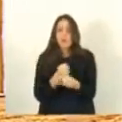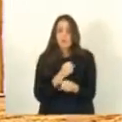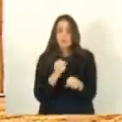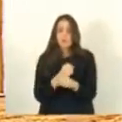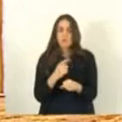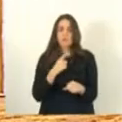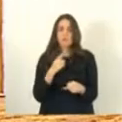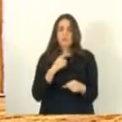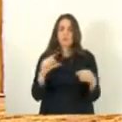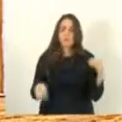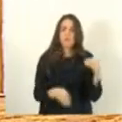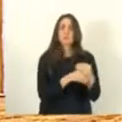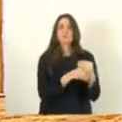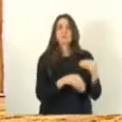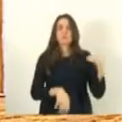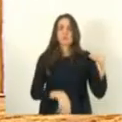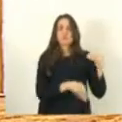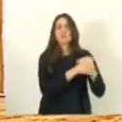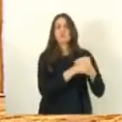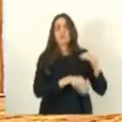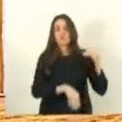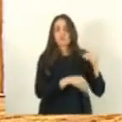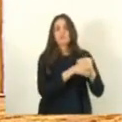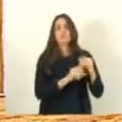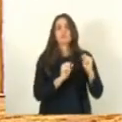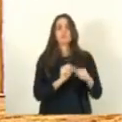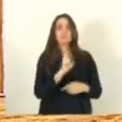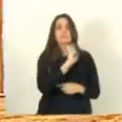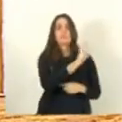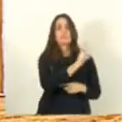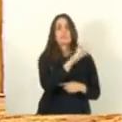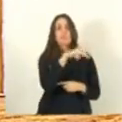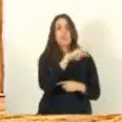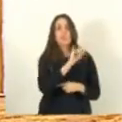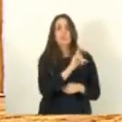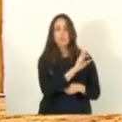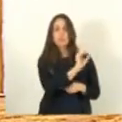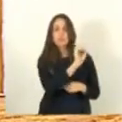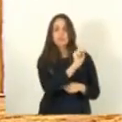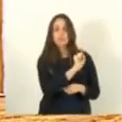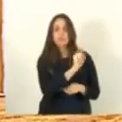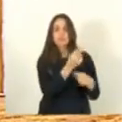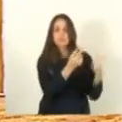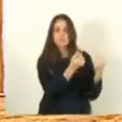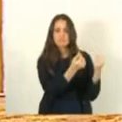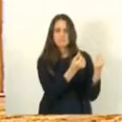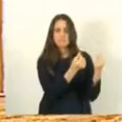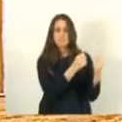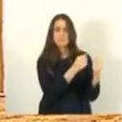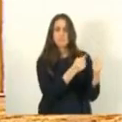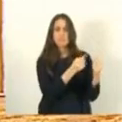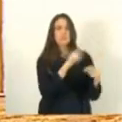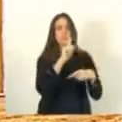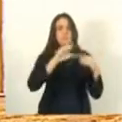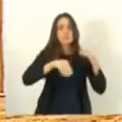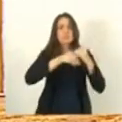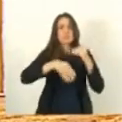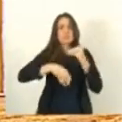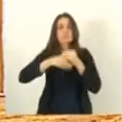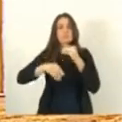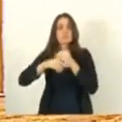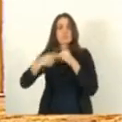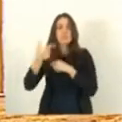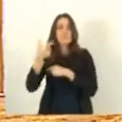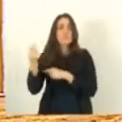dados vários aditivos. Uma obra pode ser orçada em 5 milhões e termina em 20 milhões. E não são